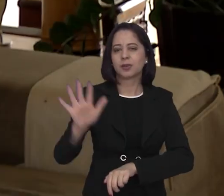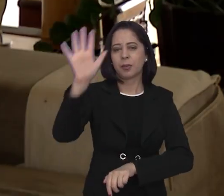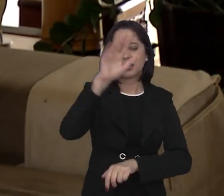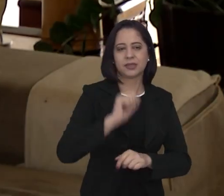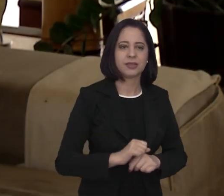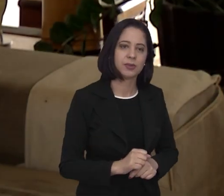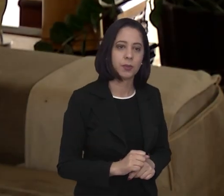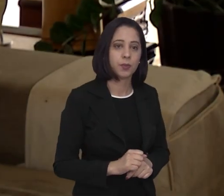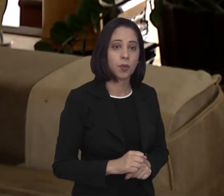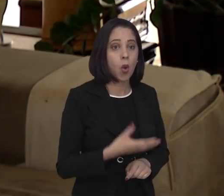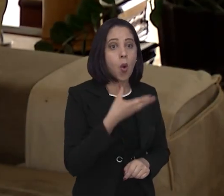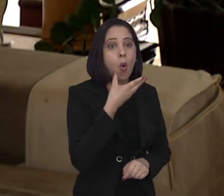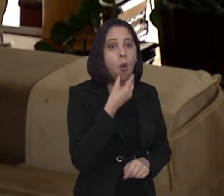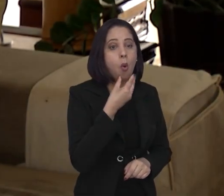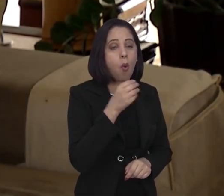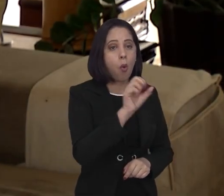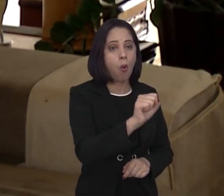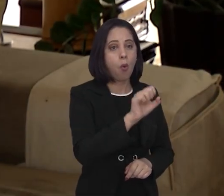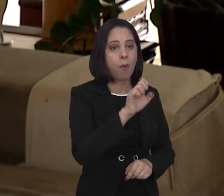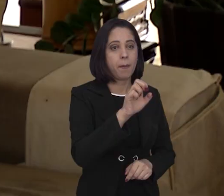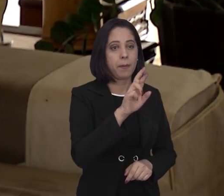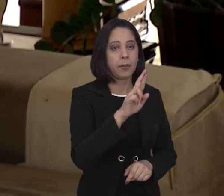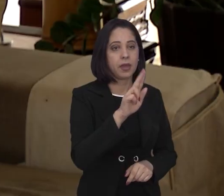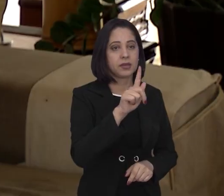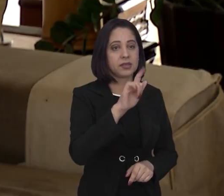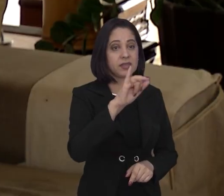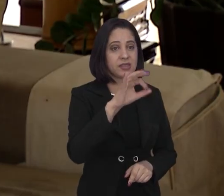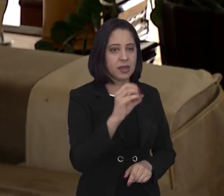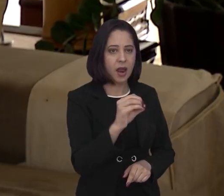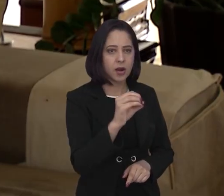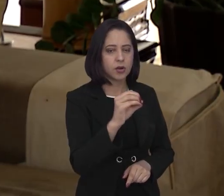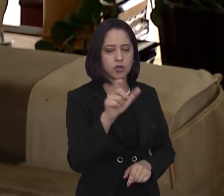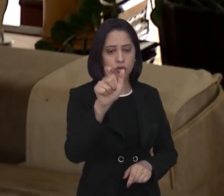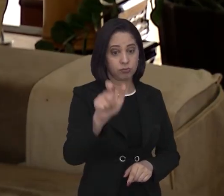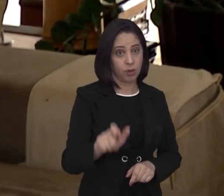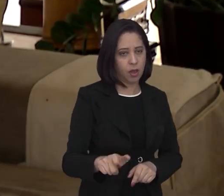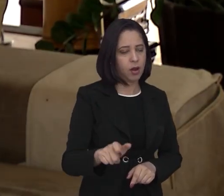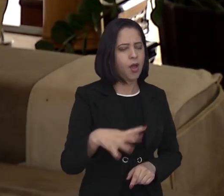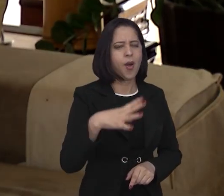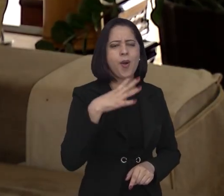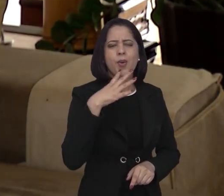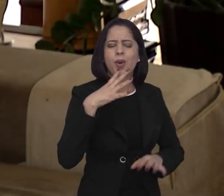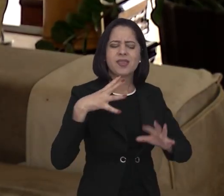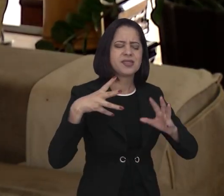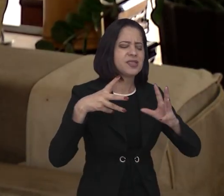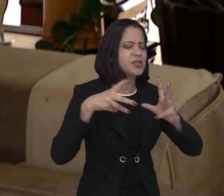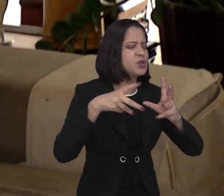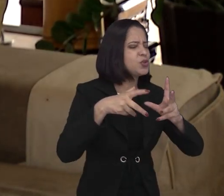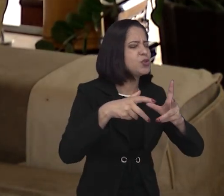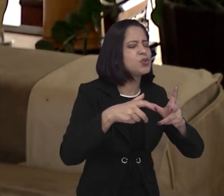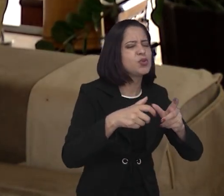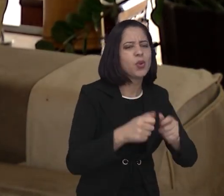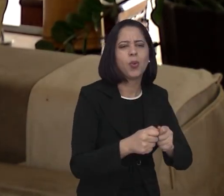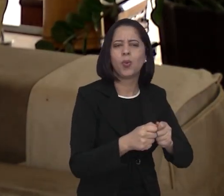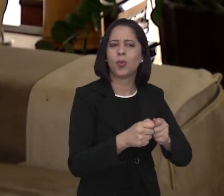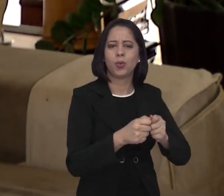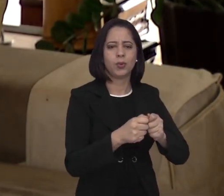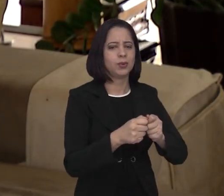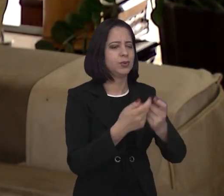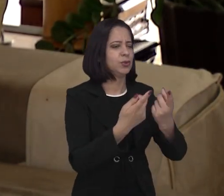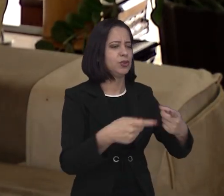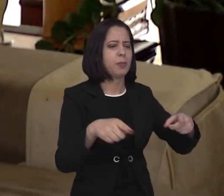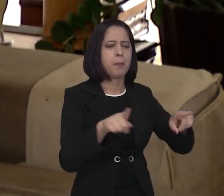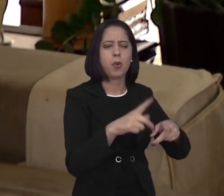O músico Sérgio foi um cidadão que conheceu todas as facetas de música que possa envolver esse